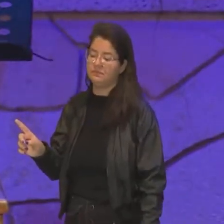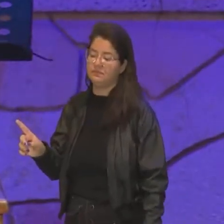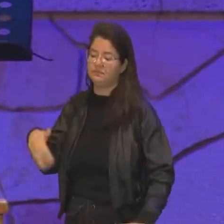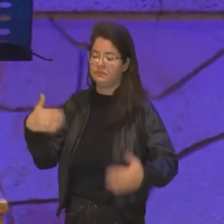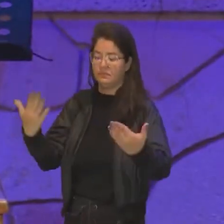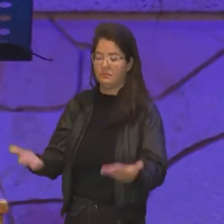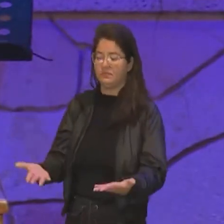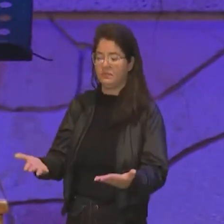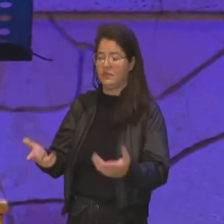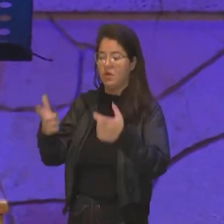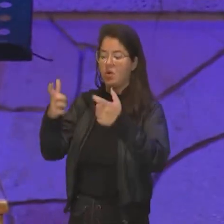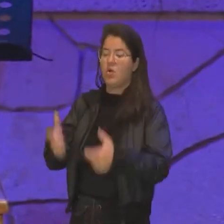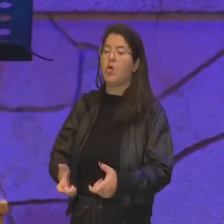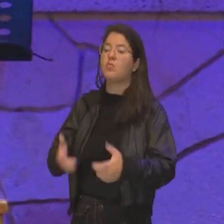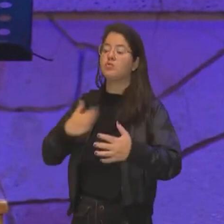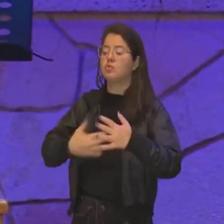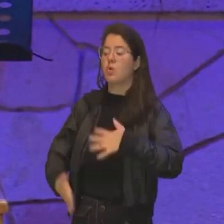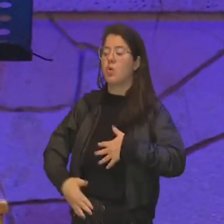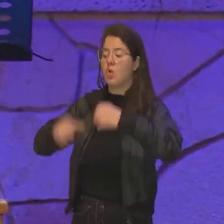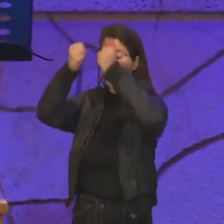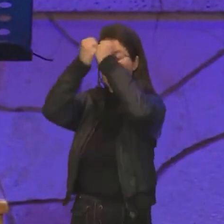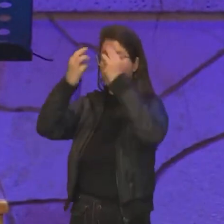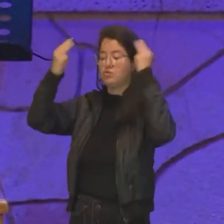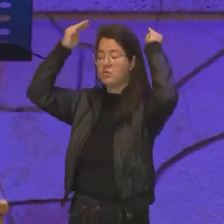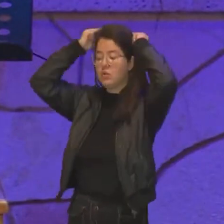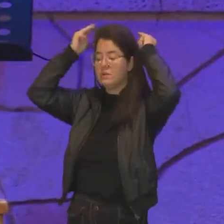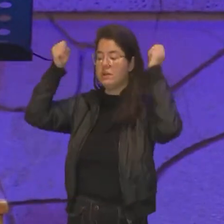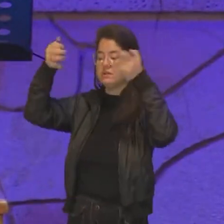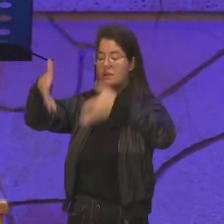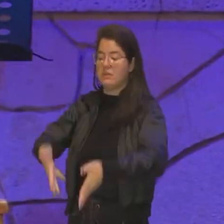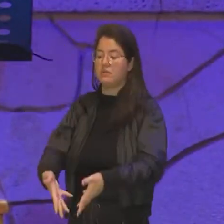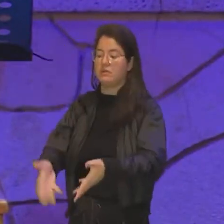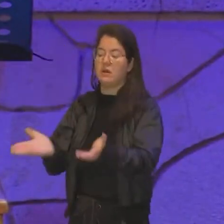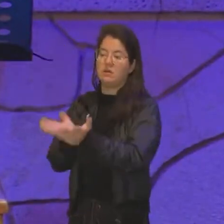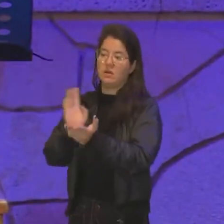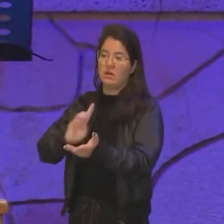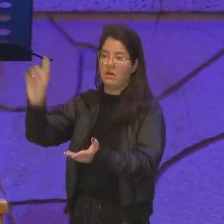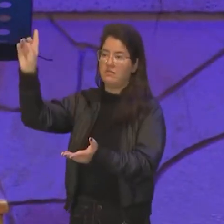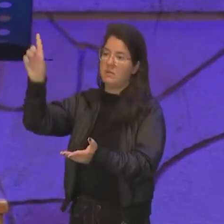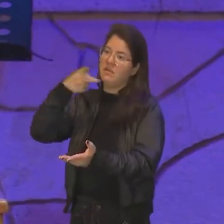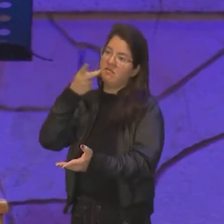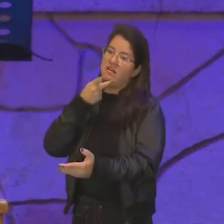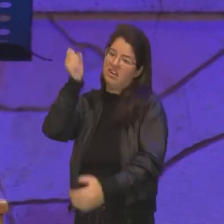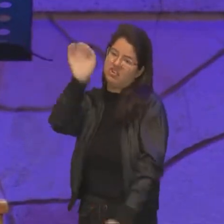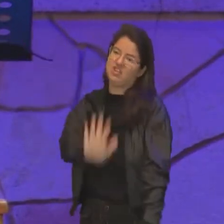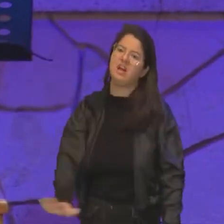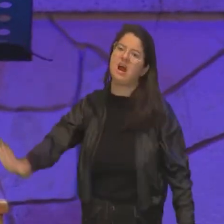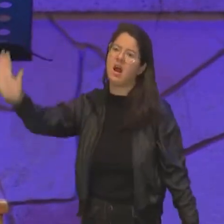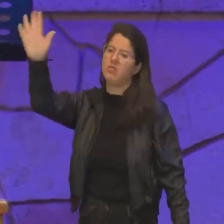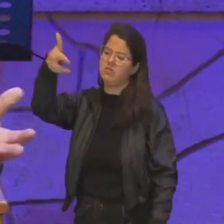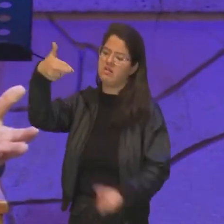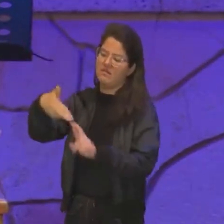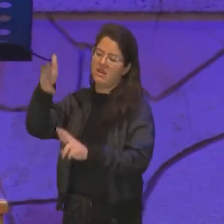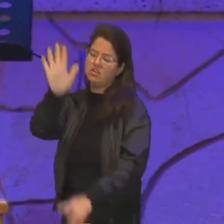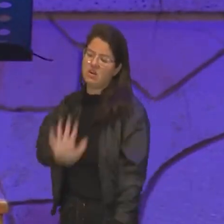onde o corpo de Moisés foi sepultado, a Bíblia traz uma referência genérica.